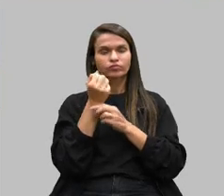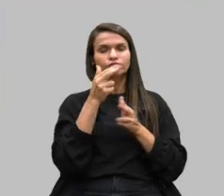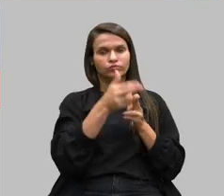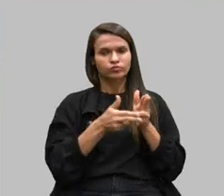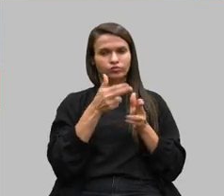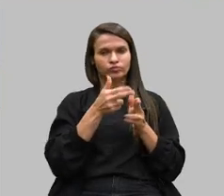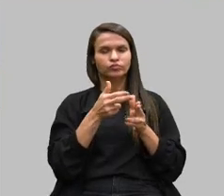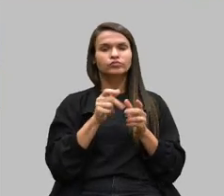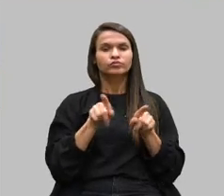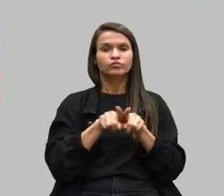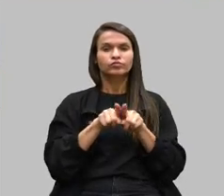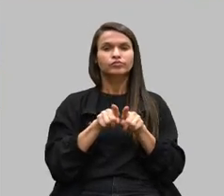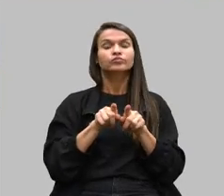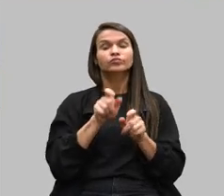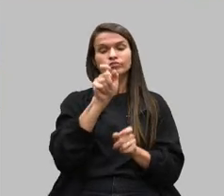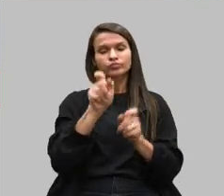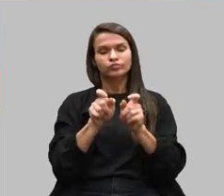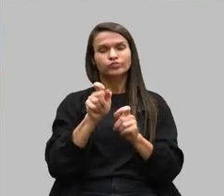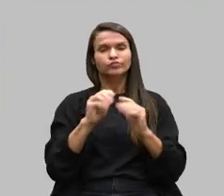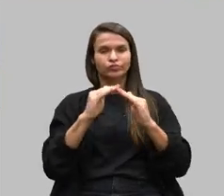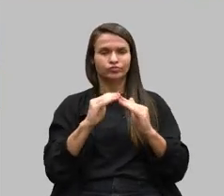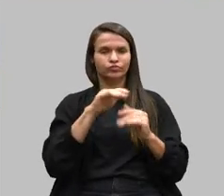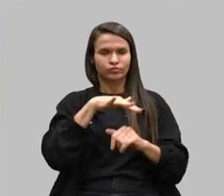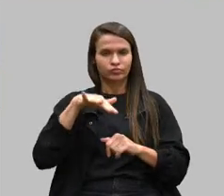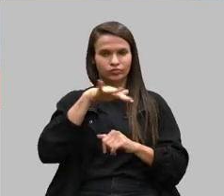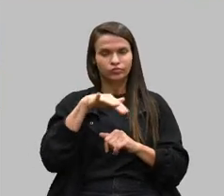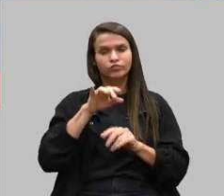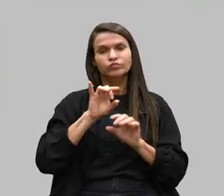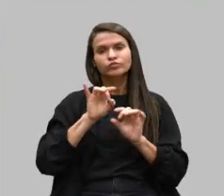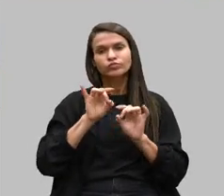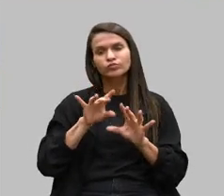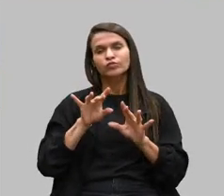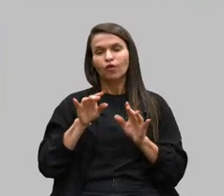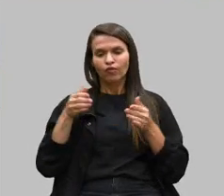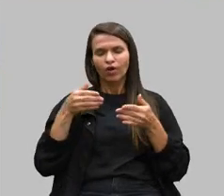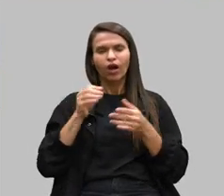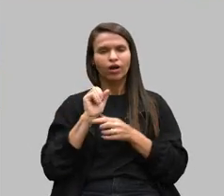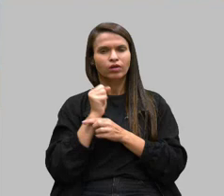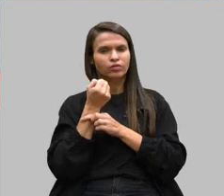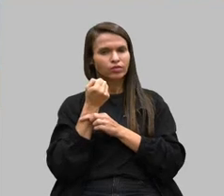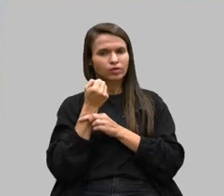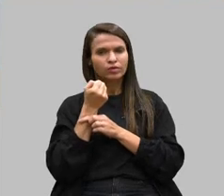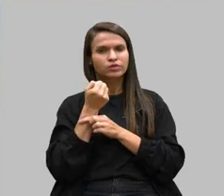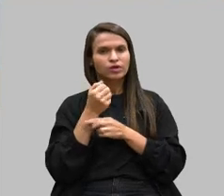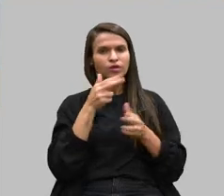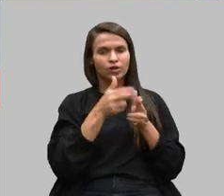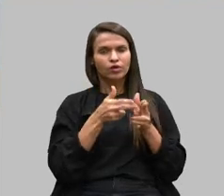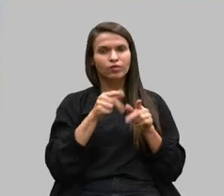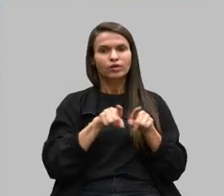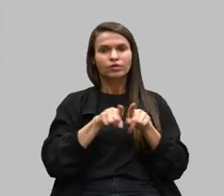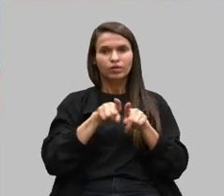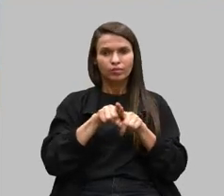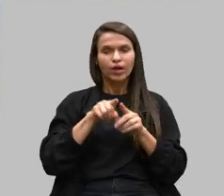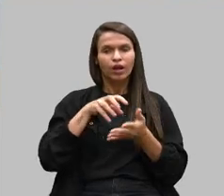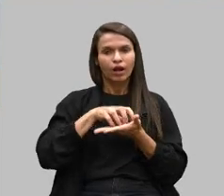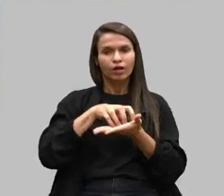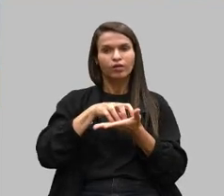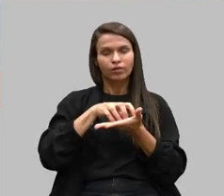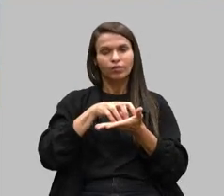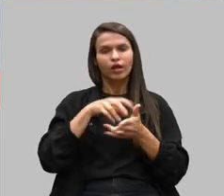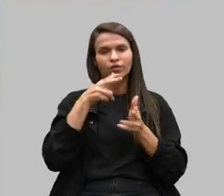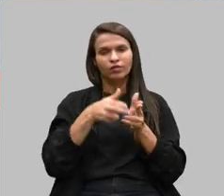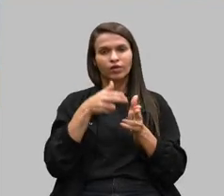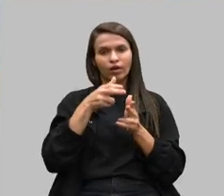região segurança Viária na agência nós trabalhamos não apenas segurança nas rodovias mas seguranças também na malha Ferroviária